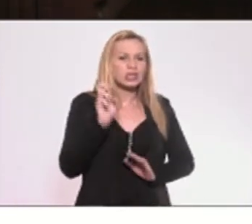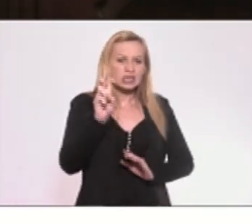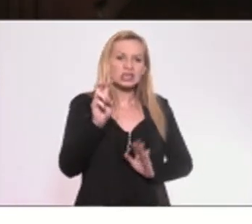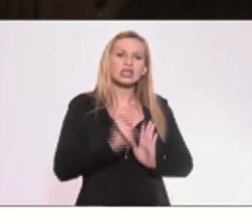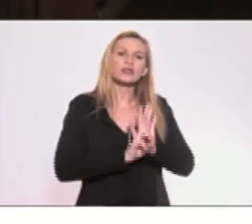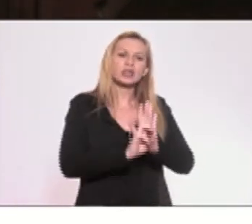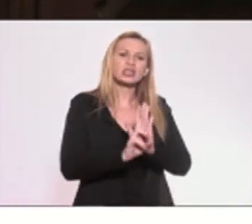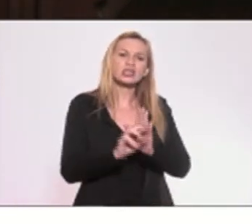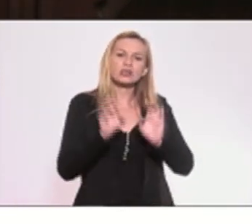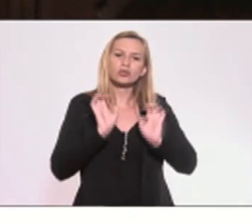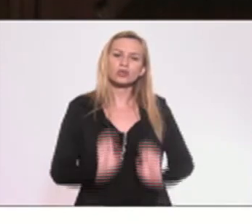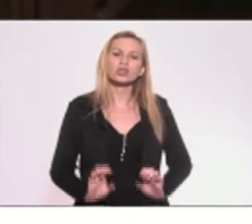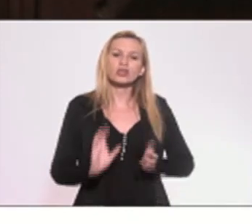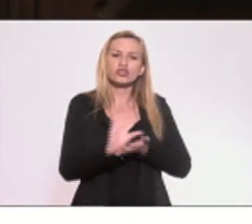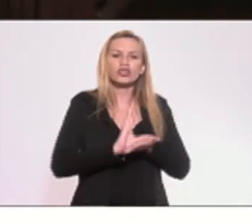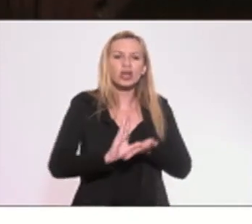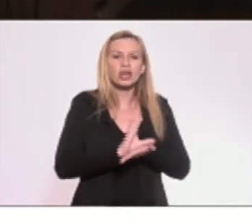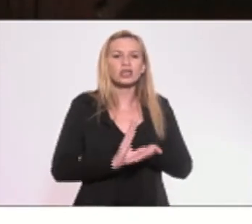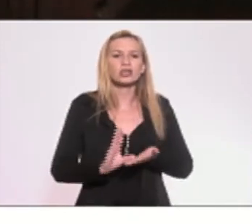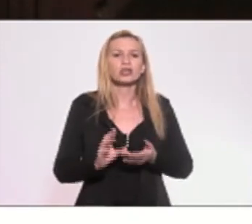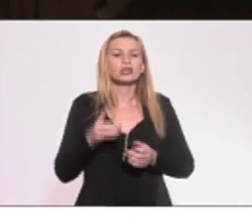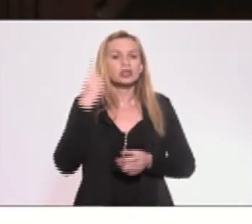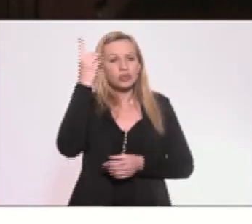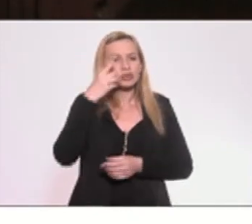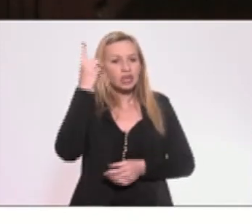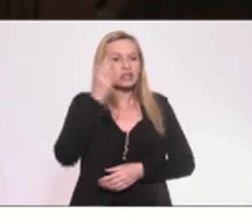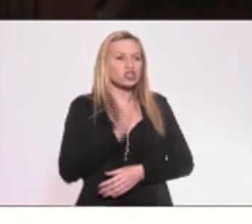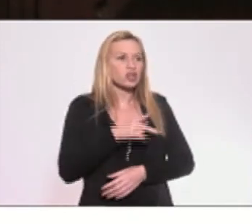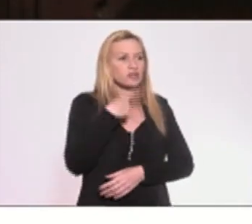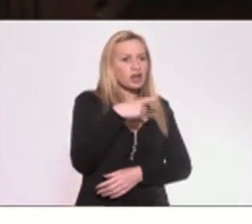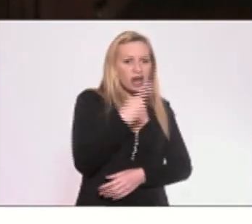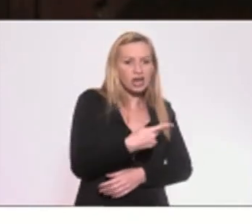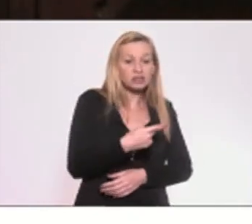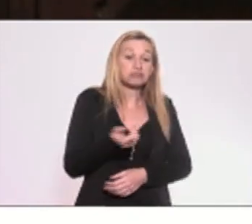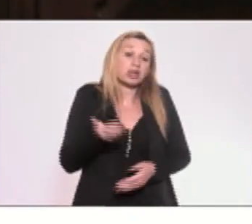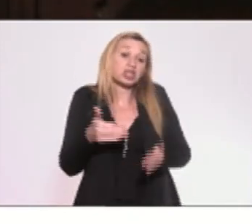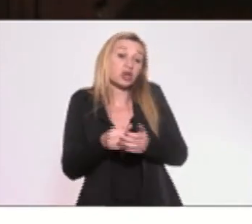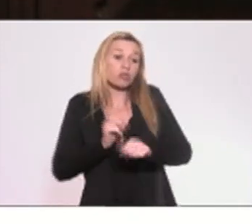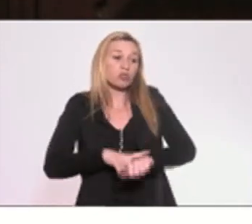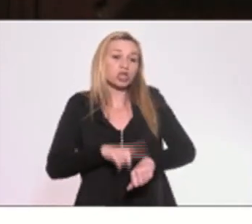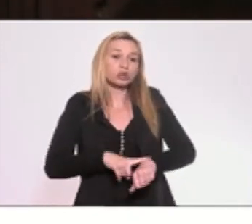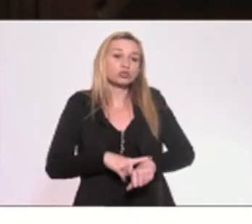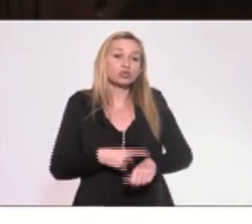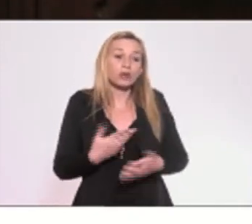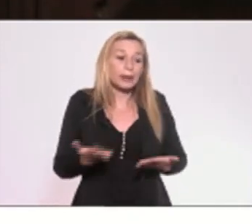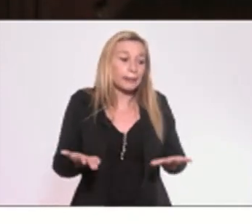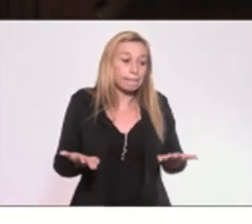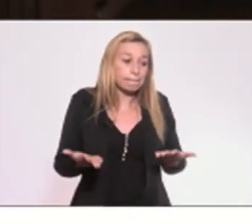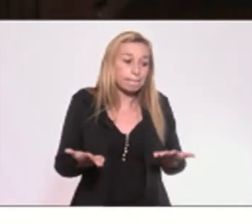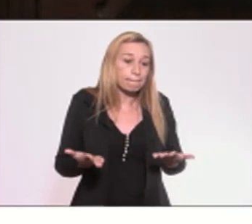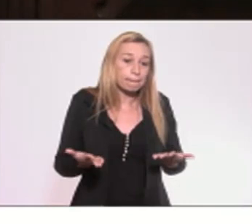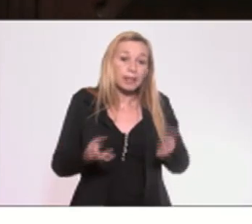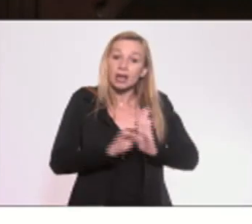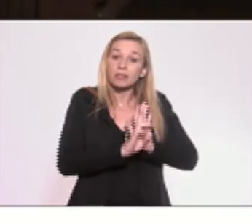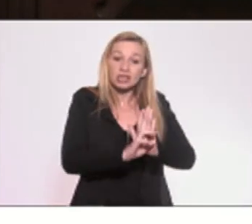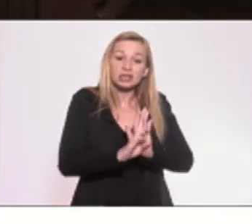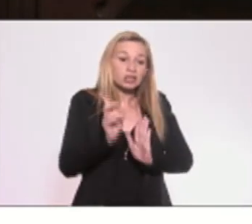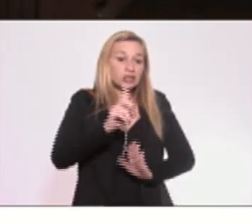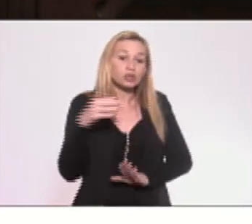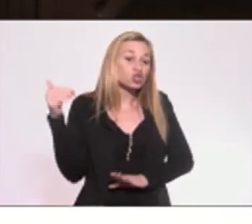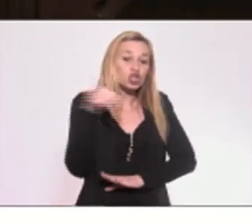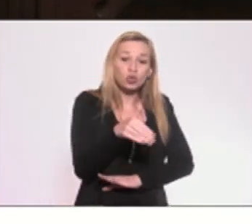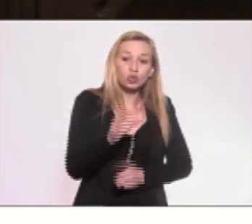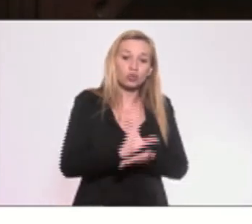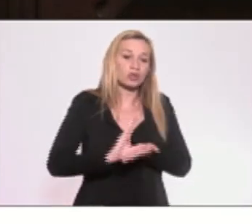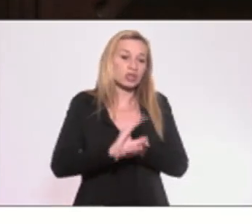no Conselho de Ética, sobre os deputados citados. Até o momento, essa representação ainda não chegou no